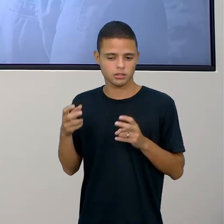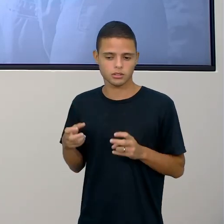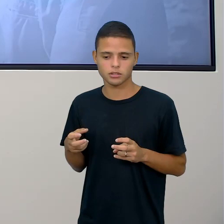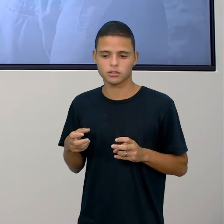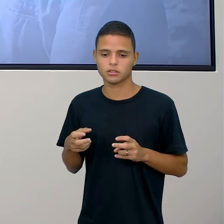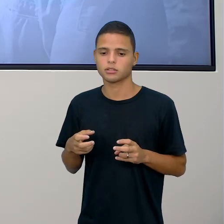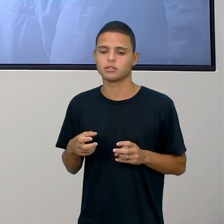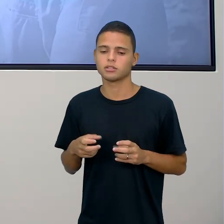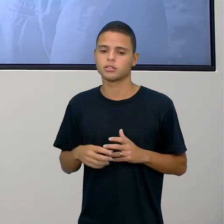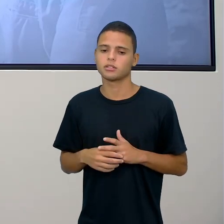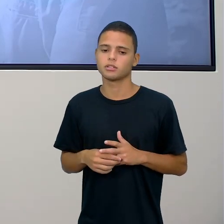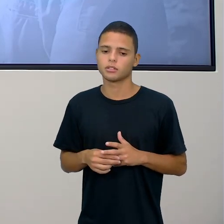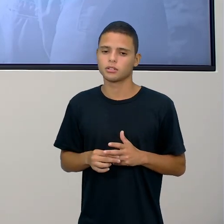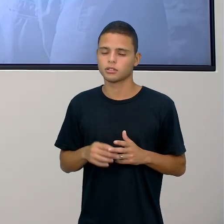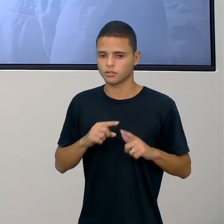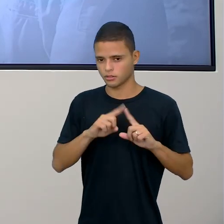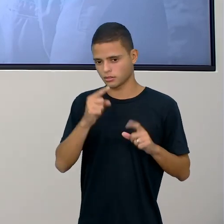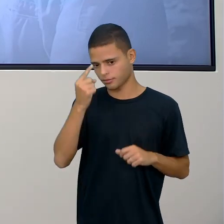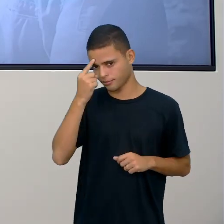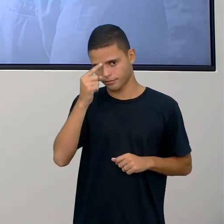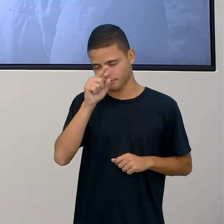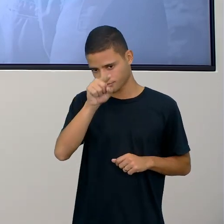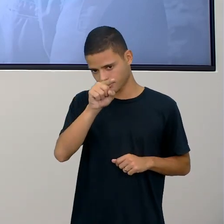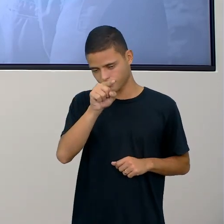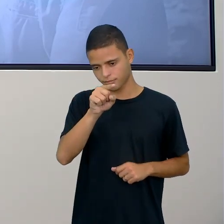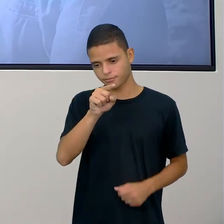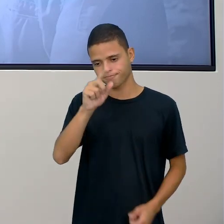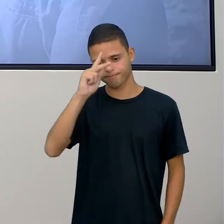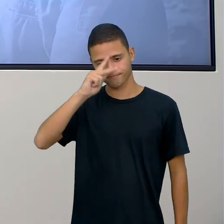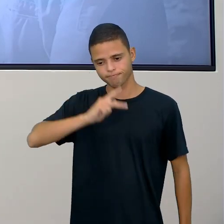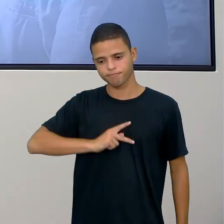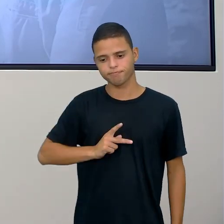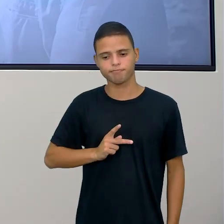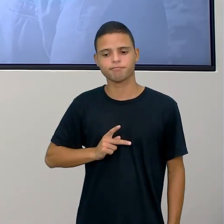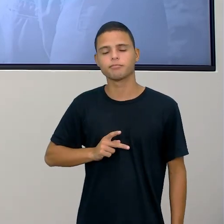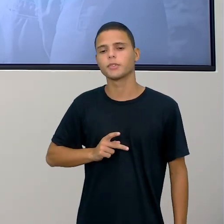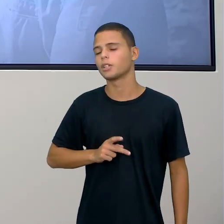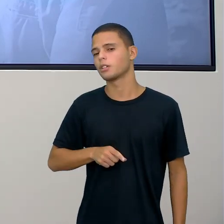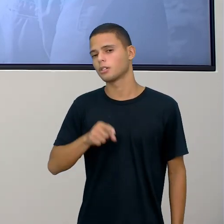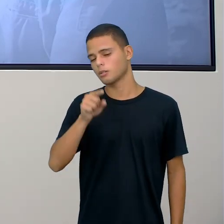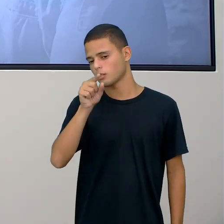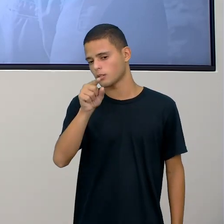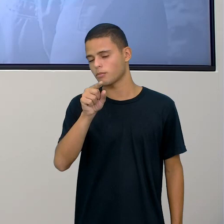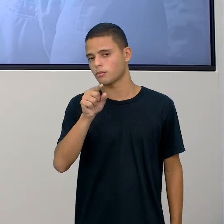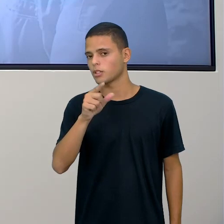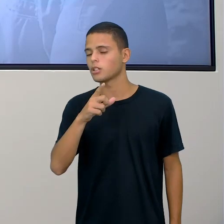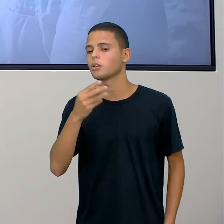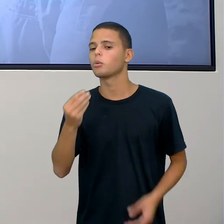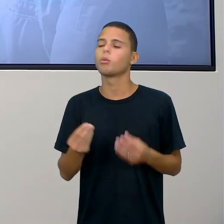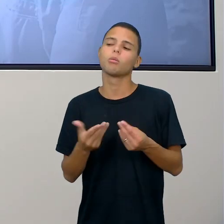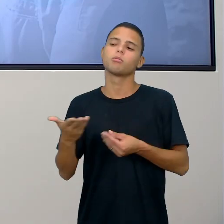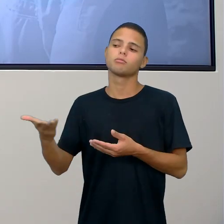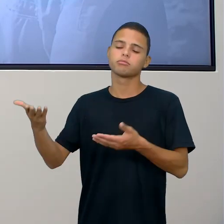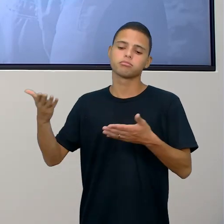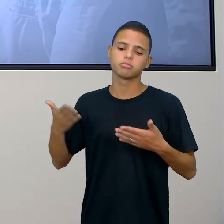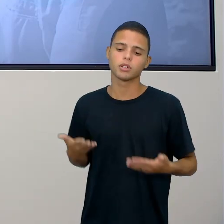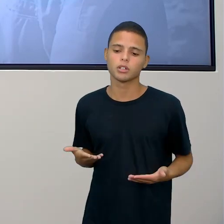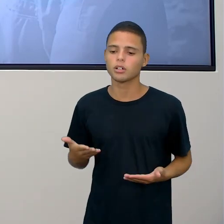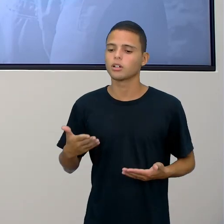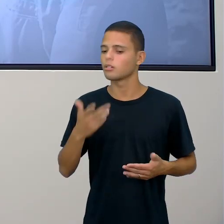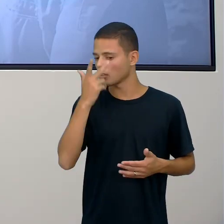mas pensem em vocês, na vida de vocês, como que se dá essa recepção